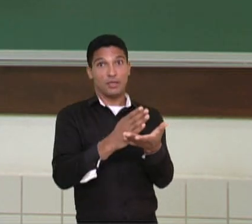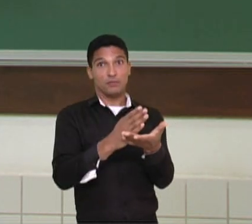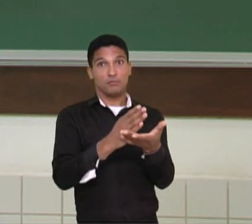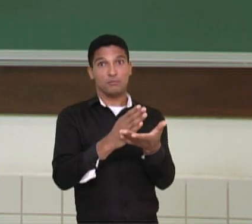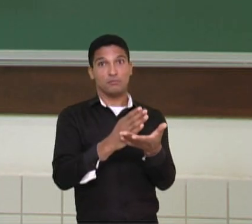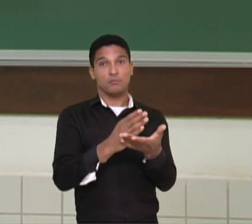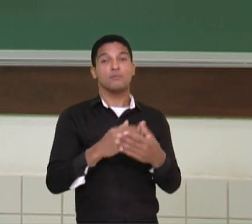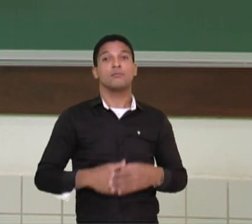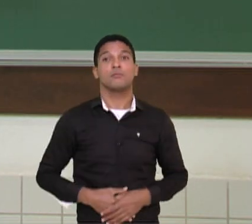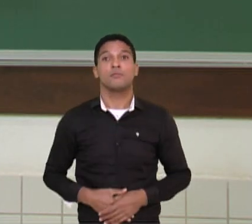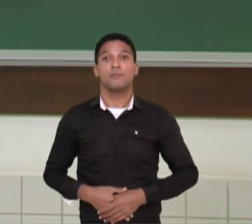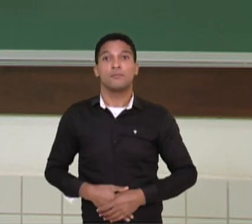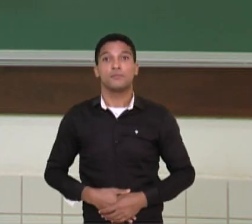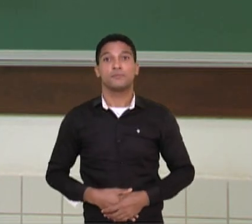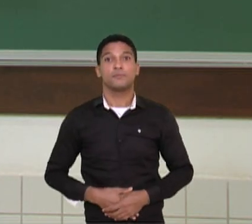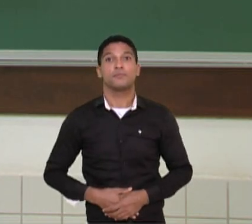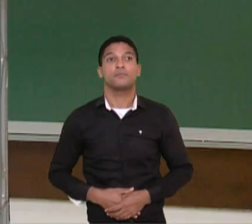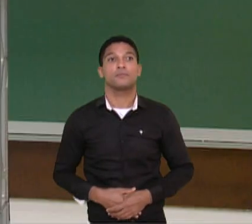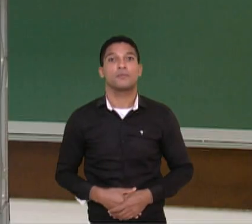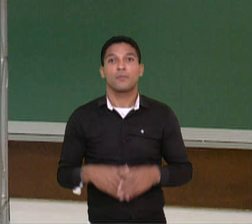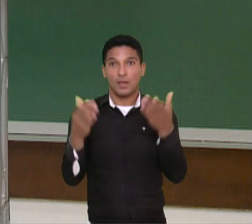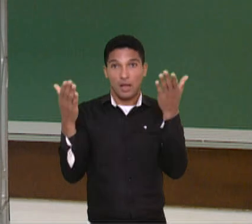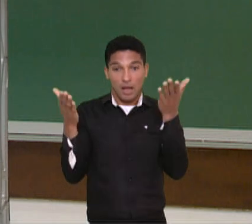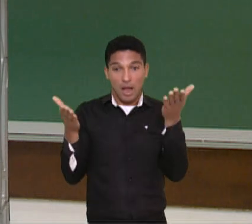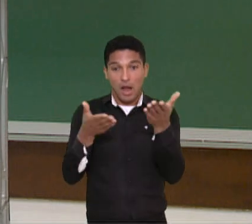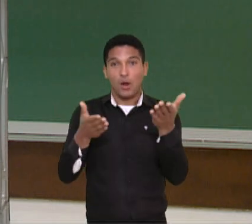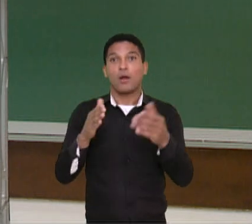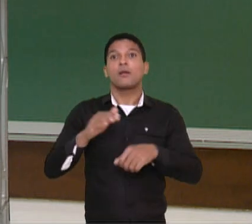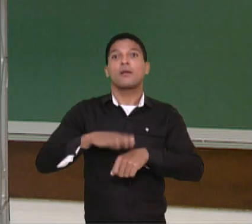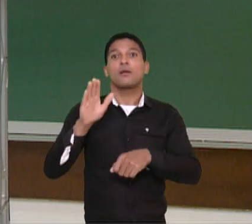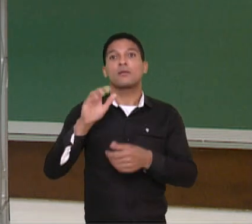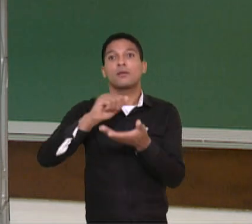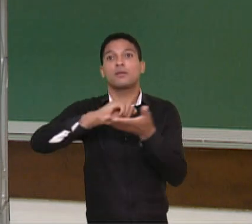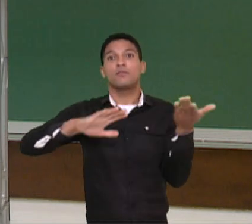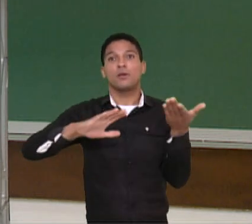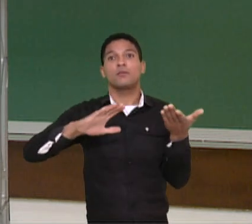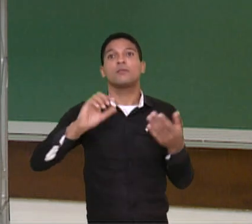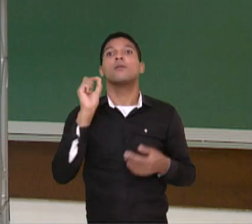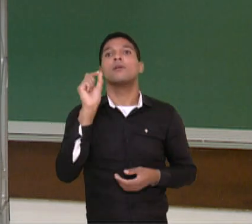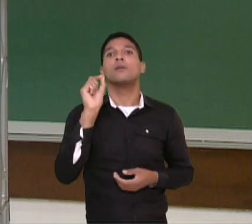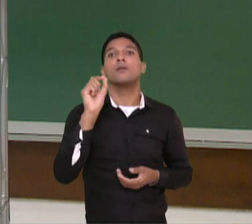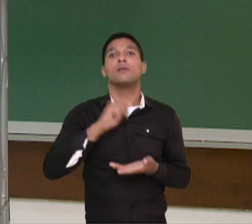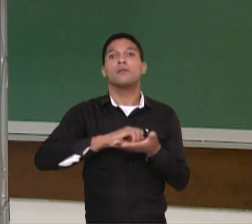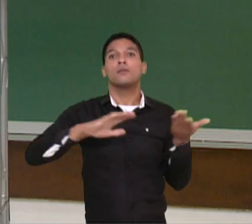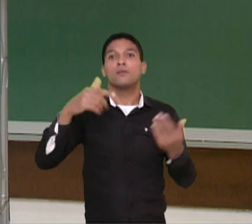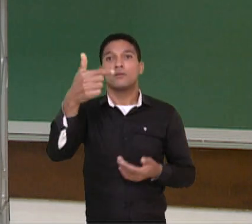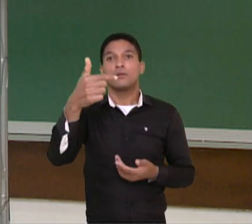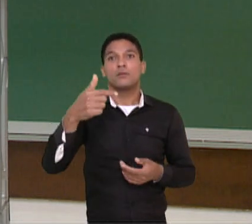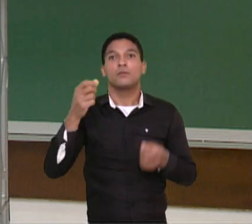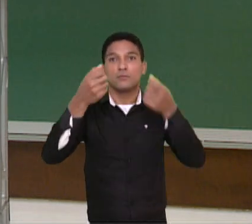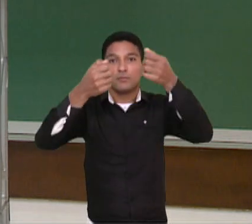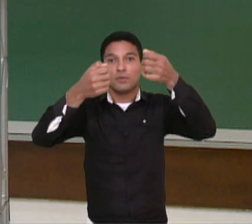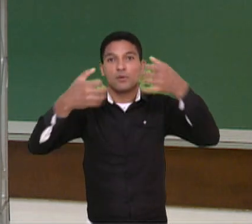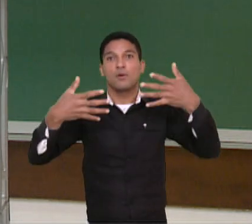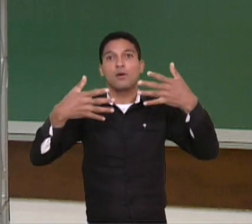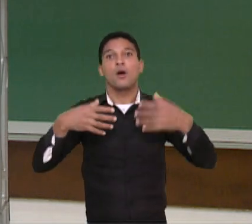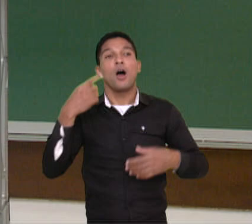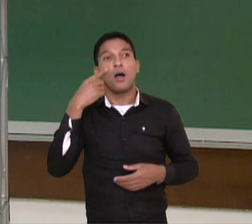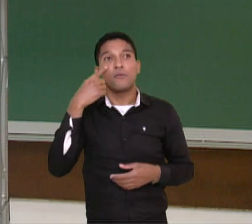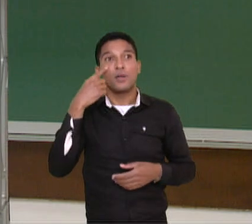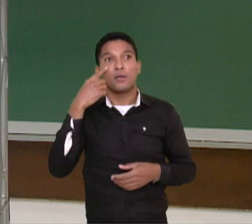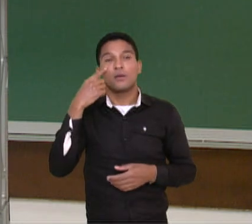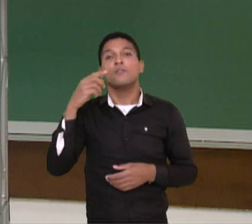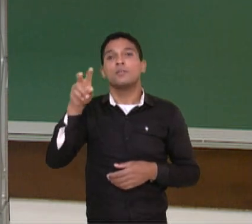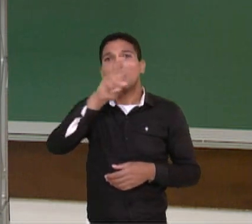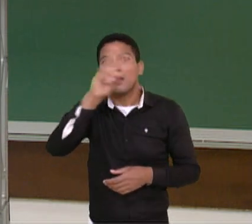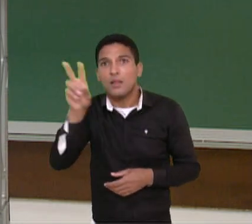beleza? Olha só, agora nós temos mais uma atividade, atividade 2, que diz o seguinte: o trecho da reportagem que lemos foi